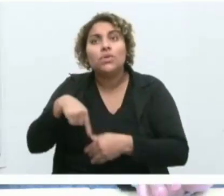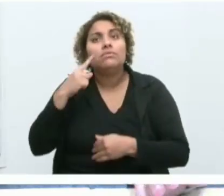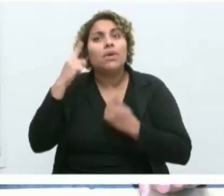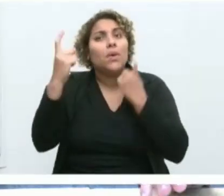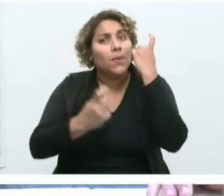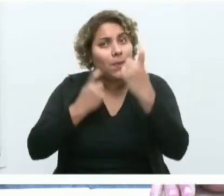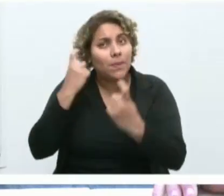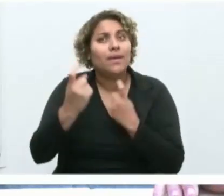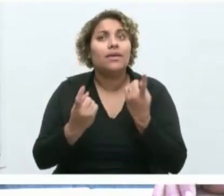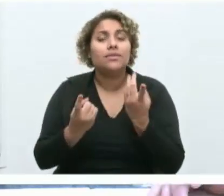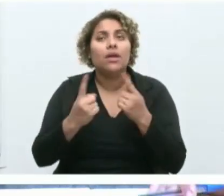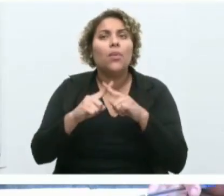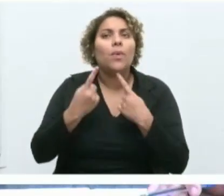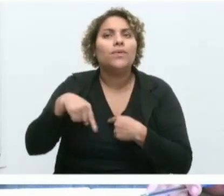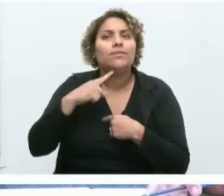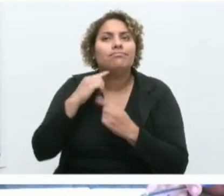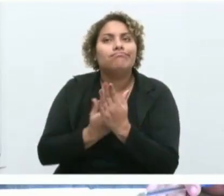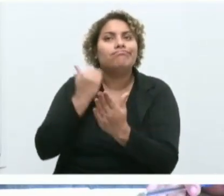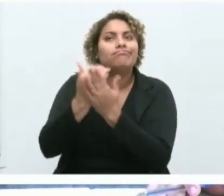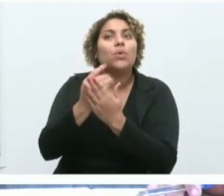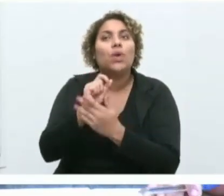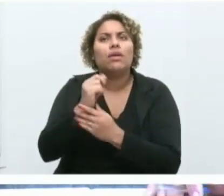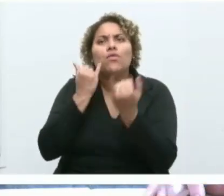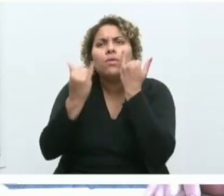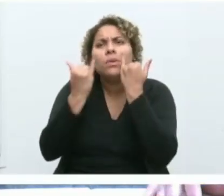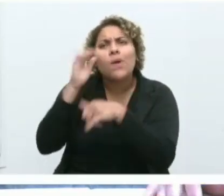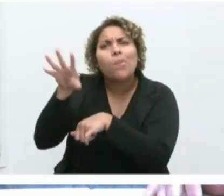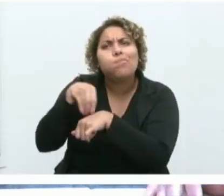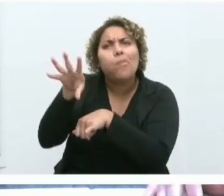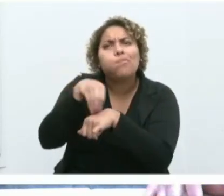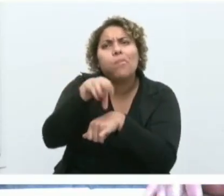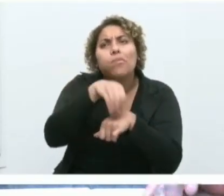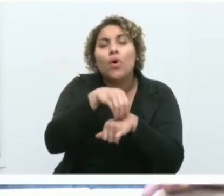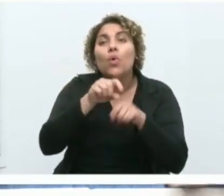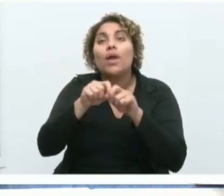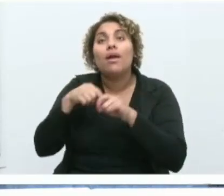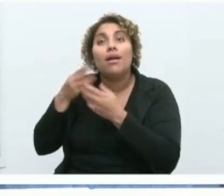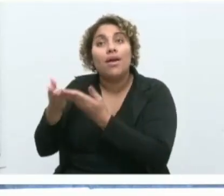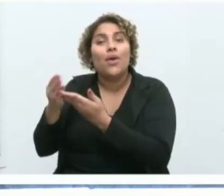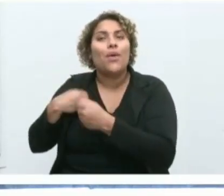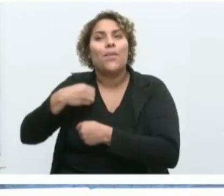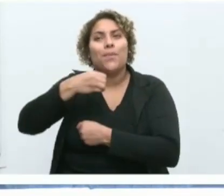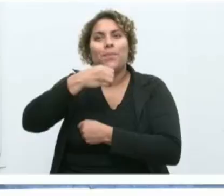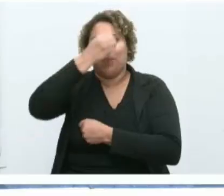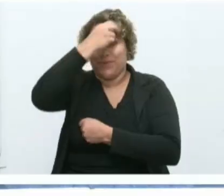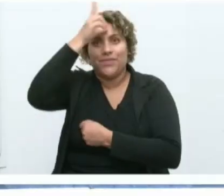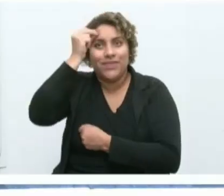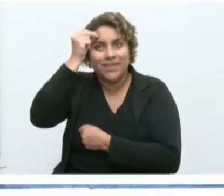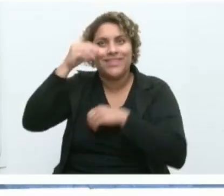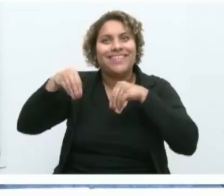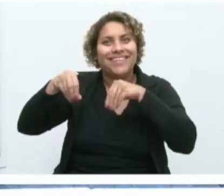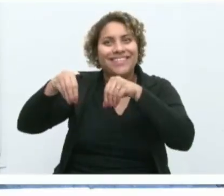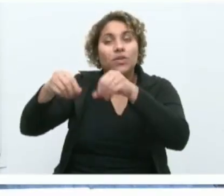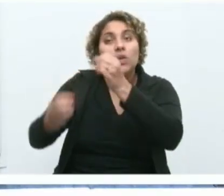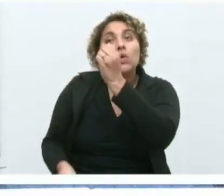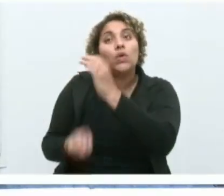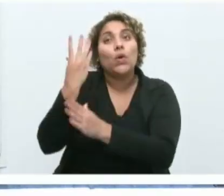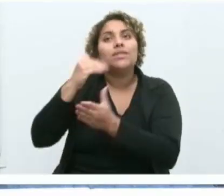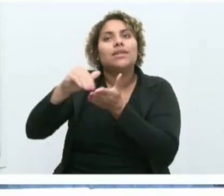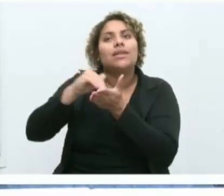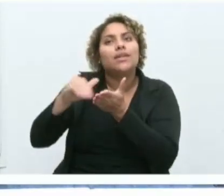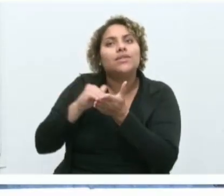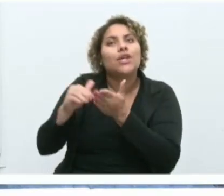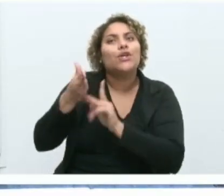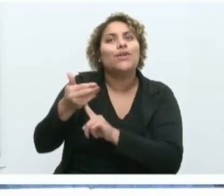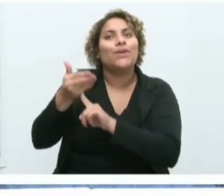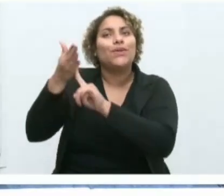que a gente tem que cada vez mais se informatizar, né? O prefeito Danilo criou a Secretaria de Tecnologia e Inovação, então a